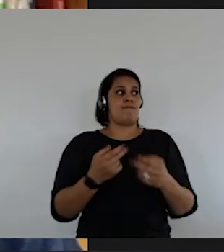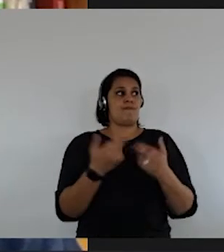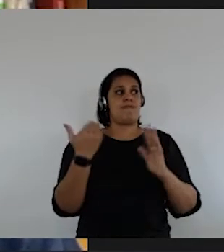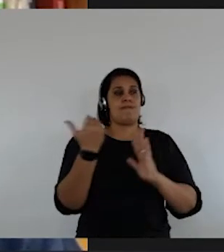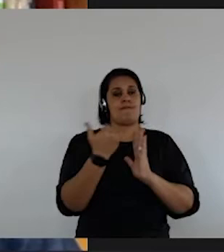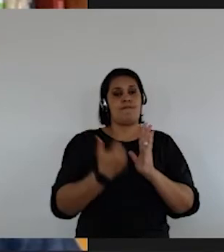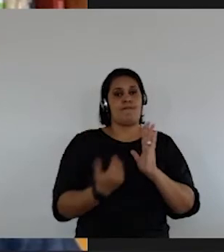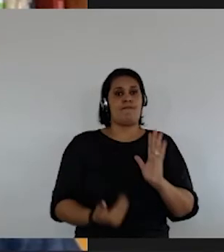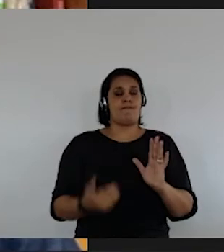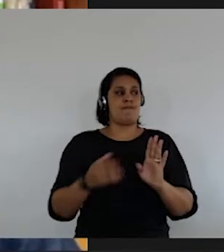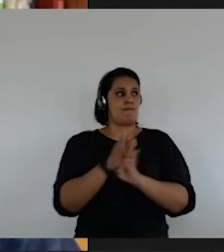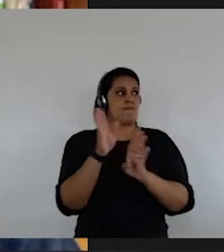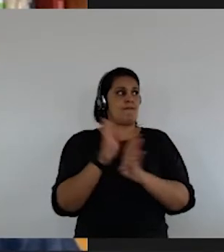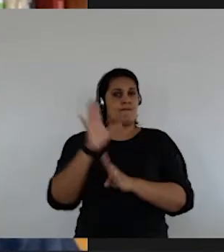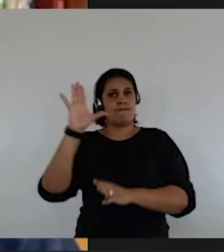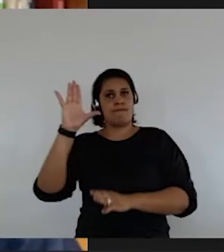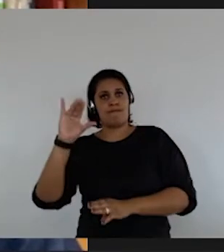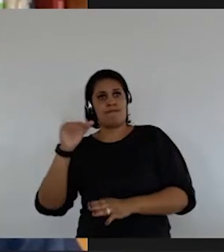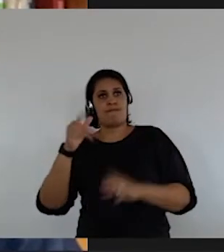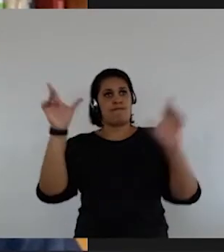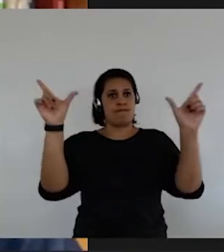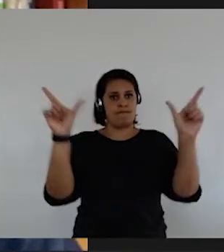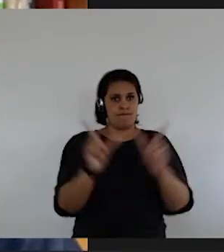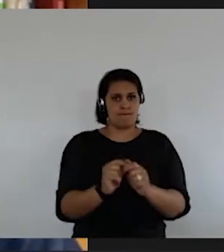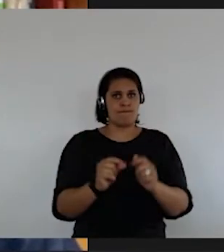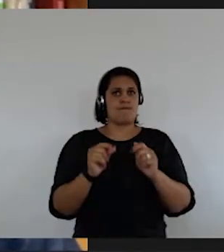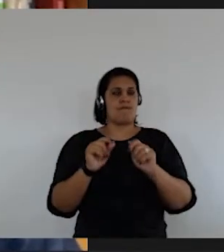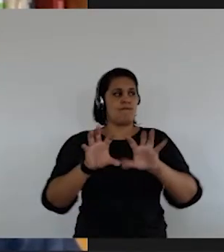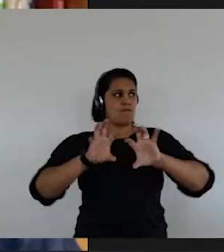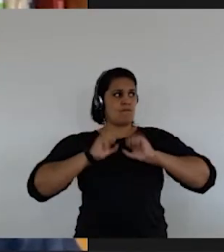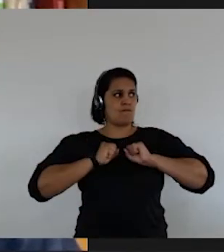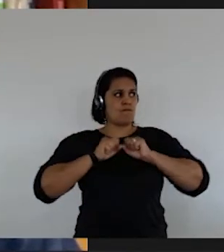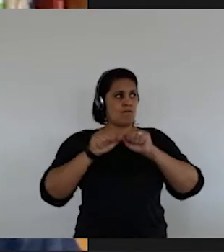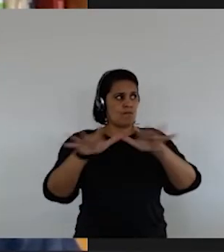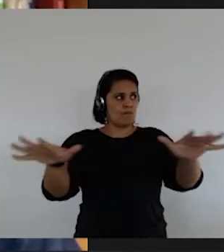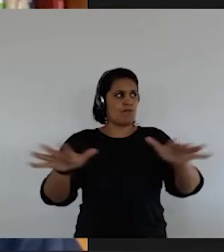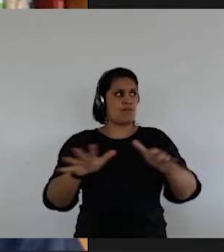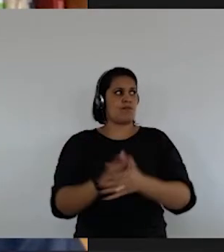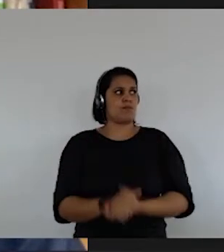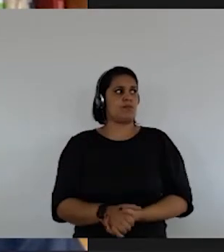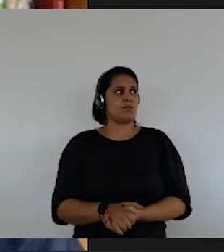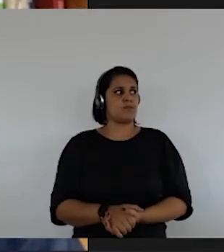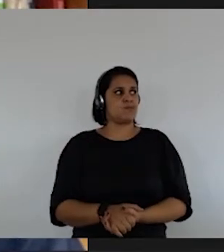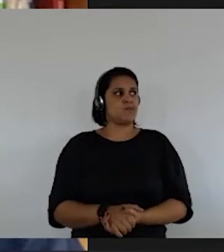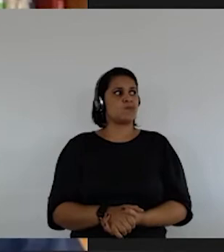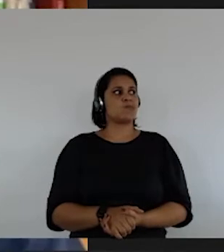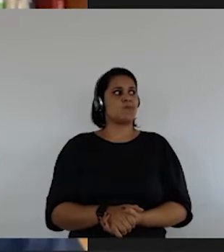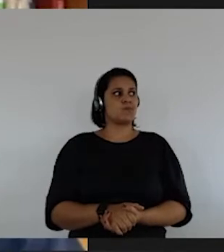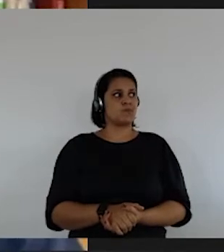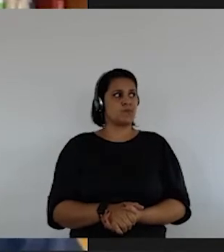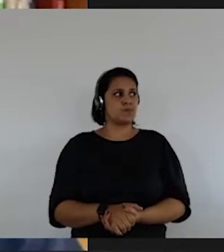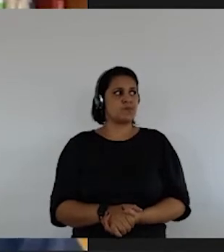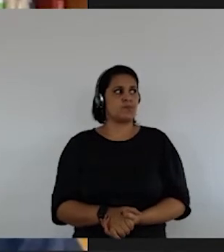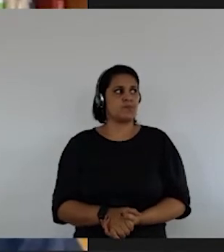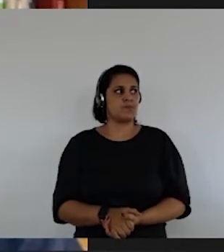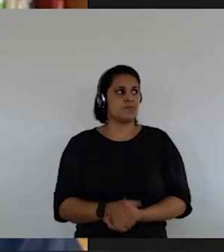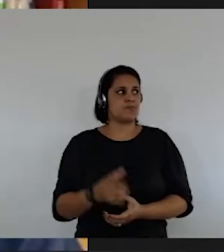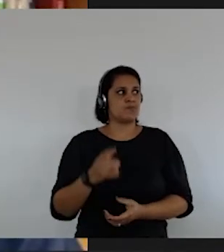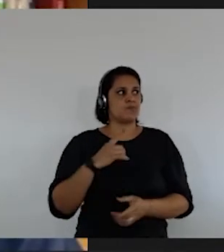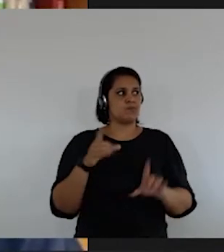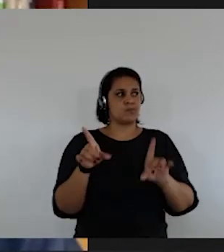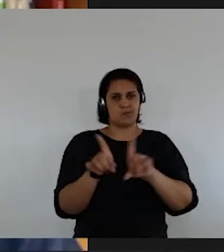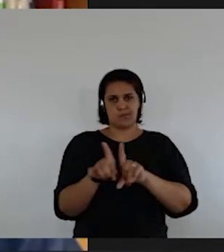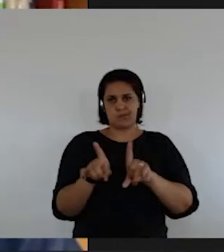recomendadas pela ciência para a diminuição do contágio pela Covid-19. Amparados por essa resolução, os